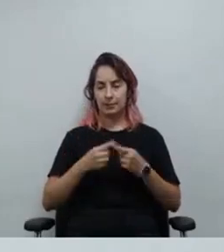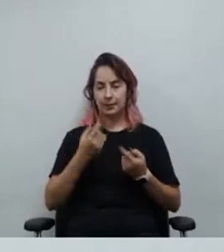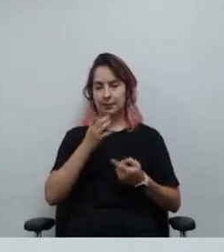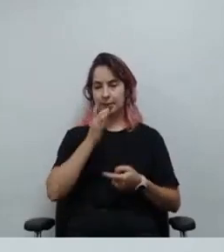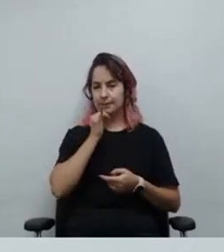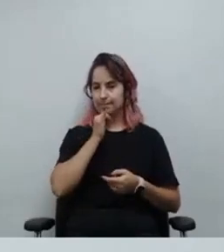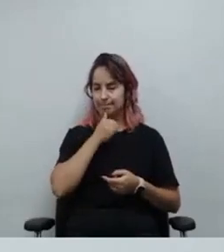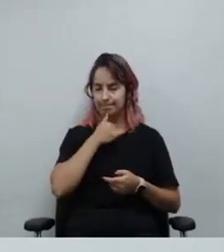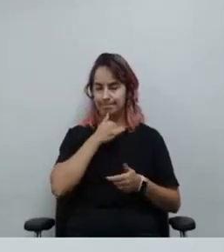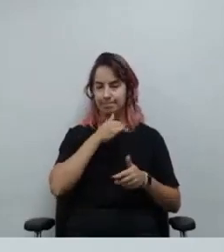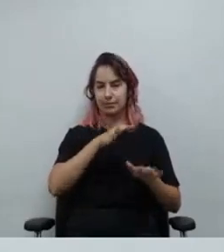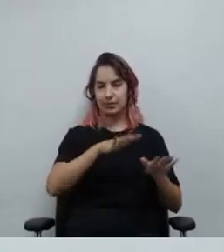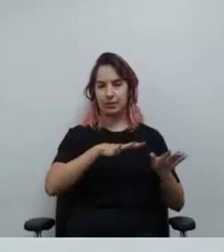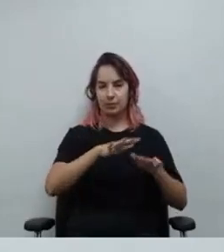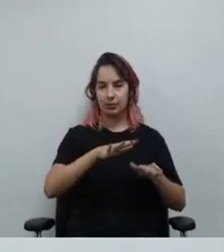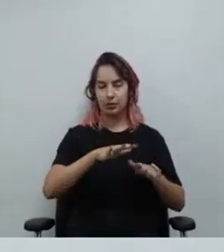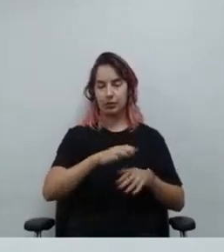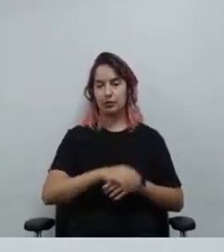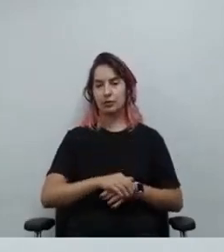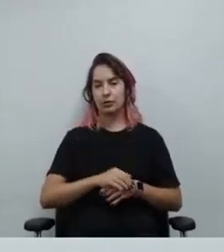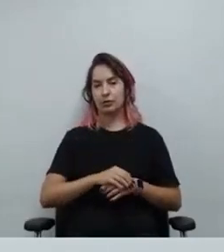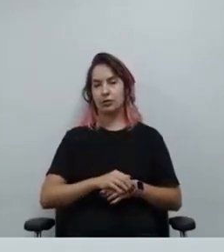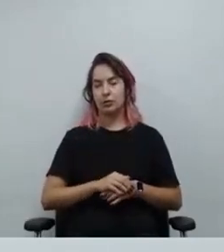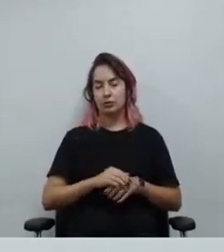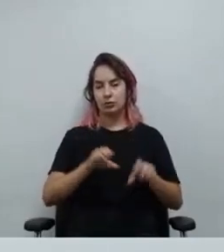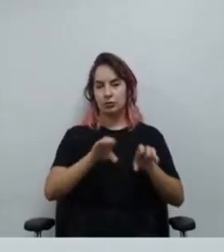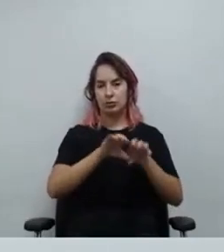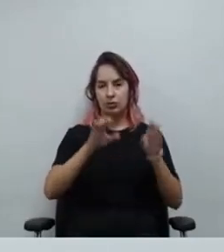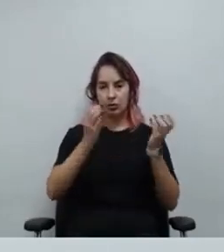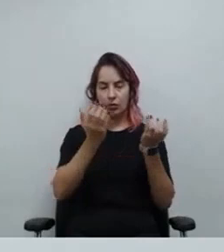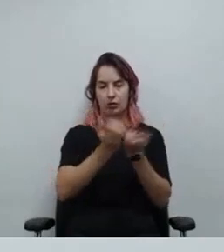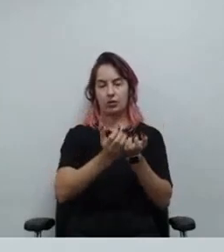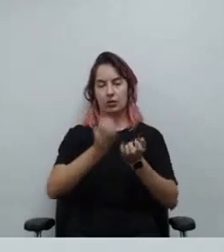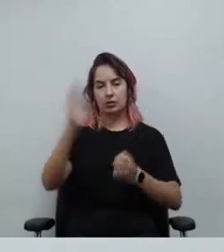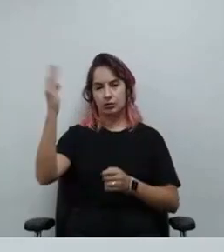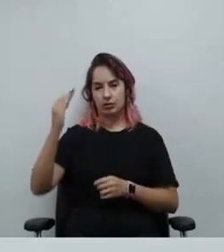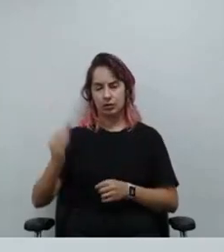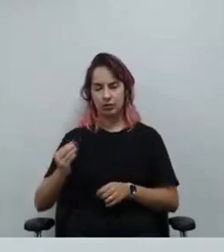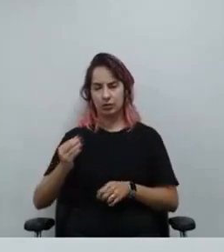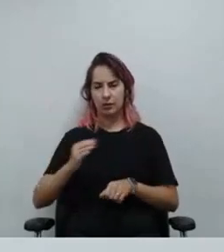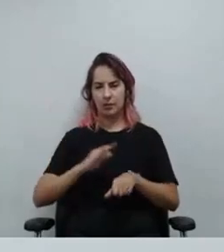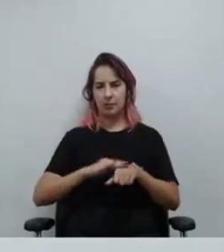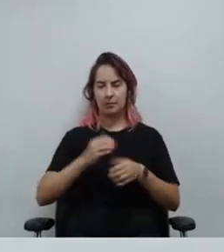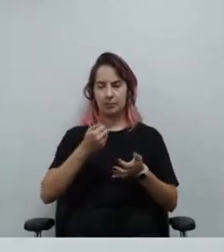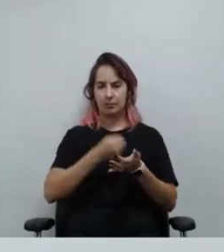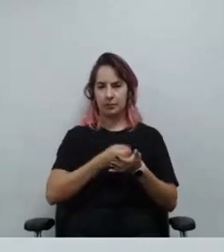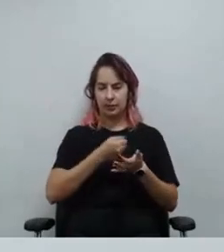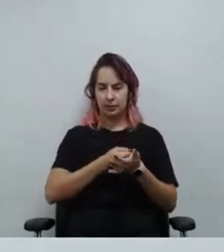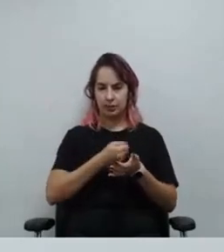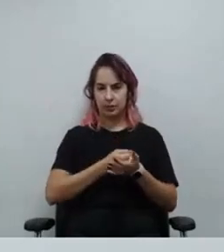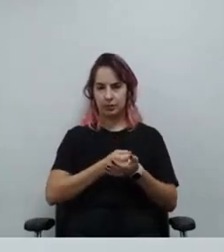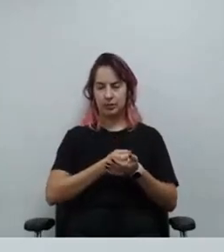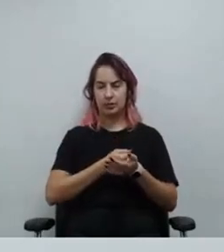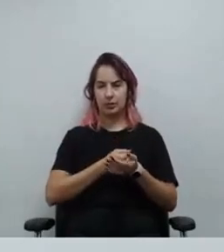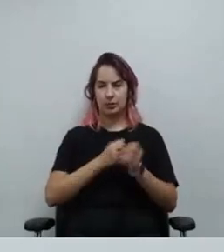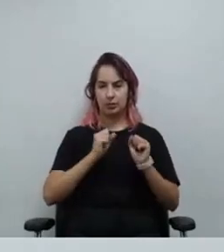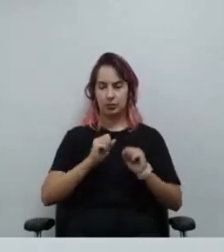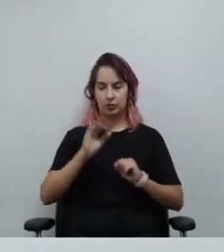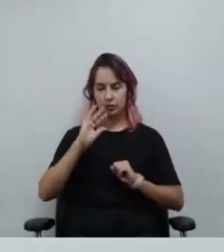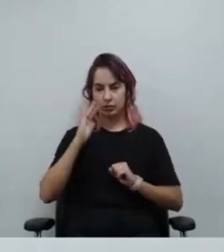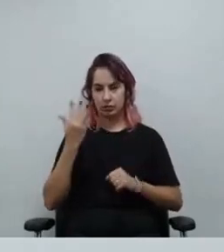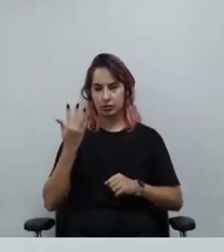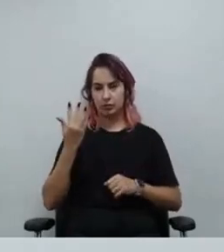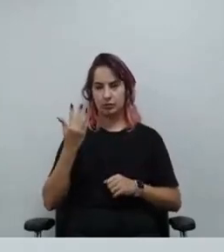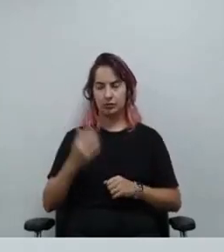que se move, muitas vezes no Congresso Nacional, em que medidas mais duras na esfera penal acabam acontecendo